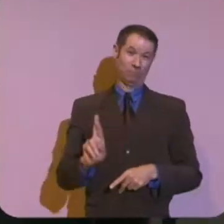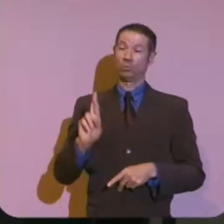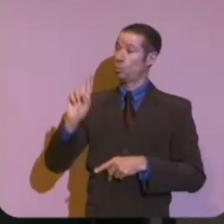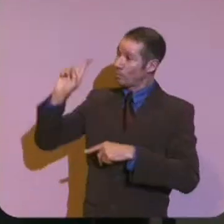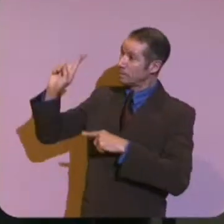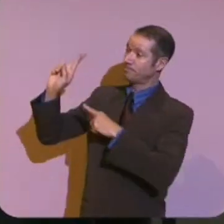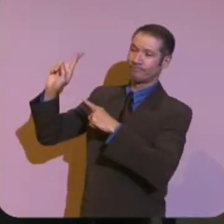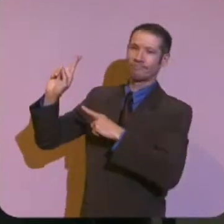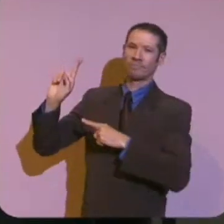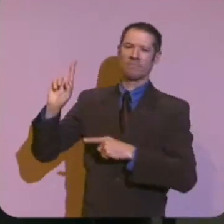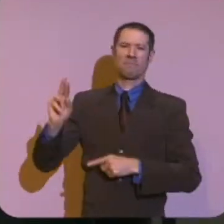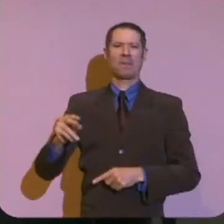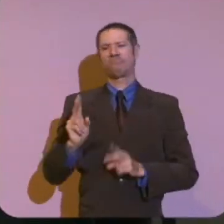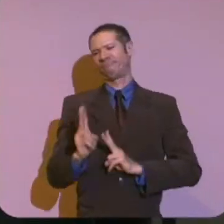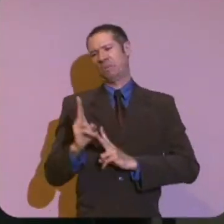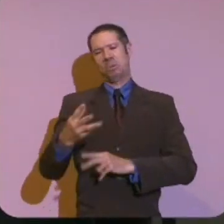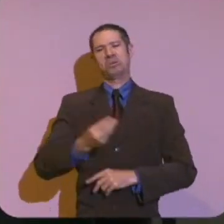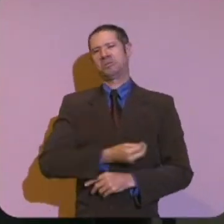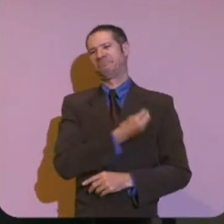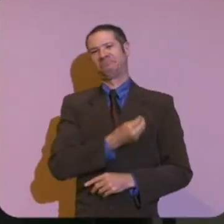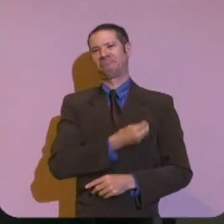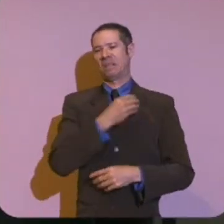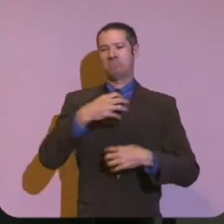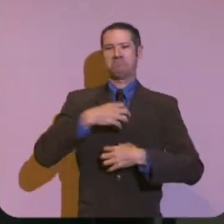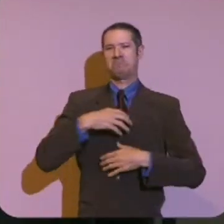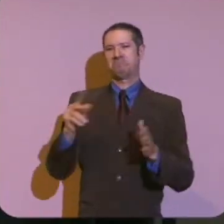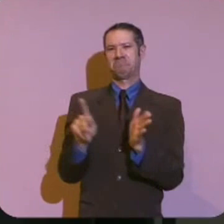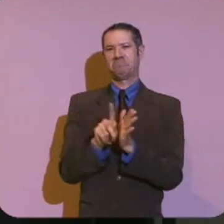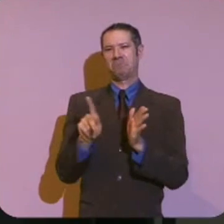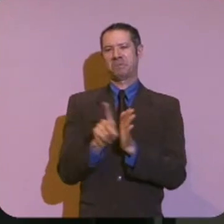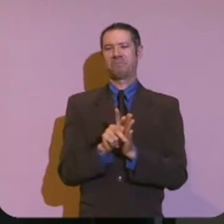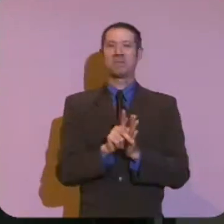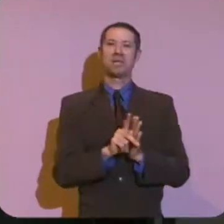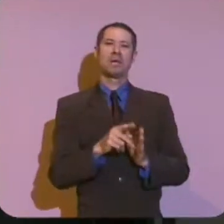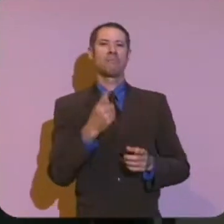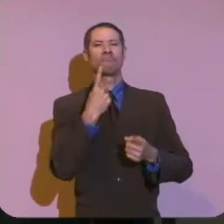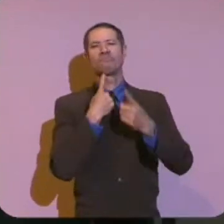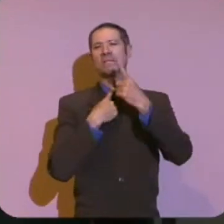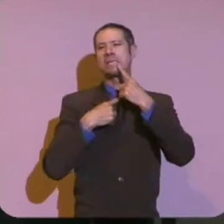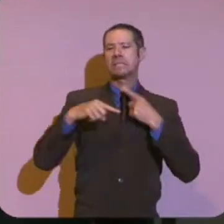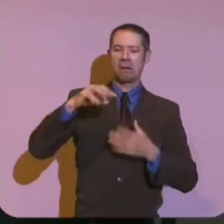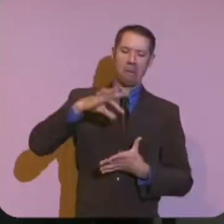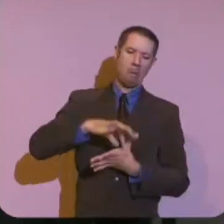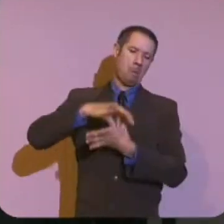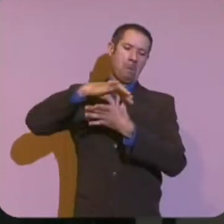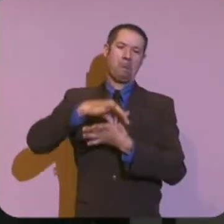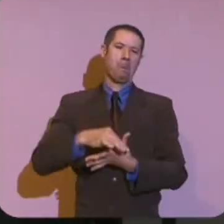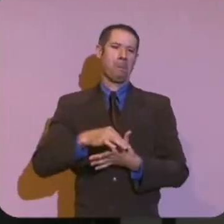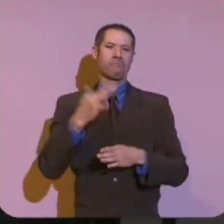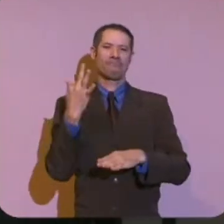continuaremos a viver como quisermos e a seguir os desejos teimosos do nosso coração